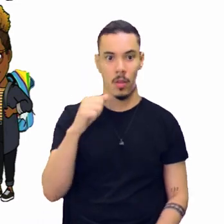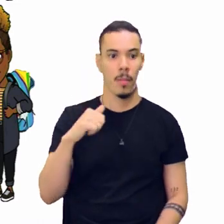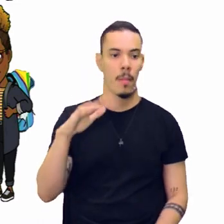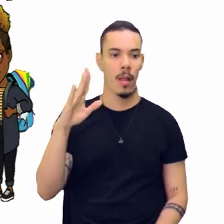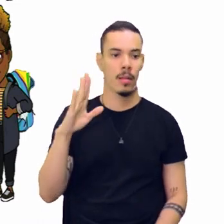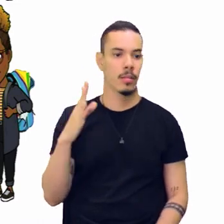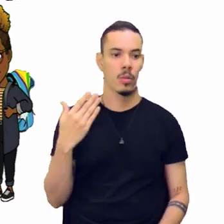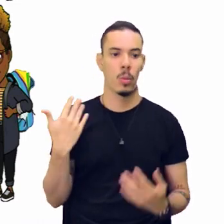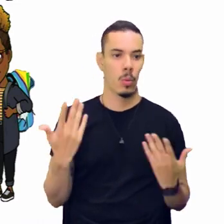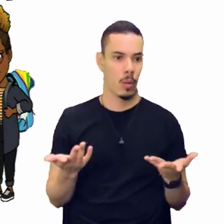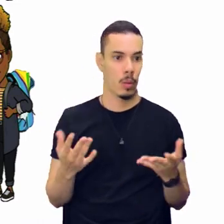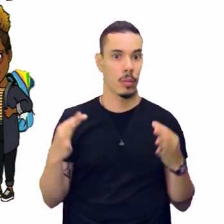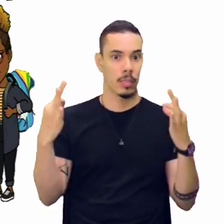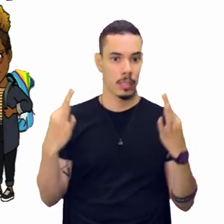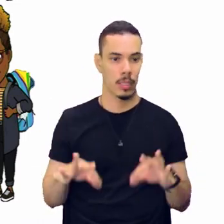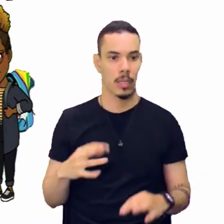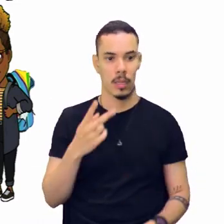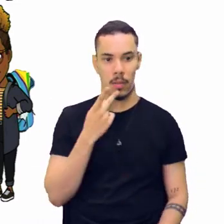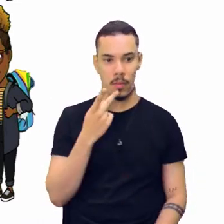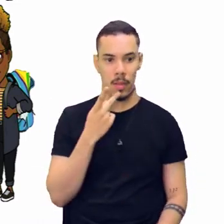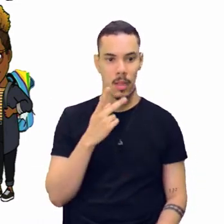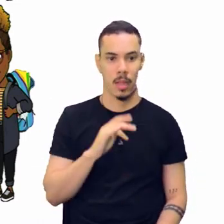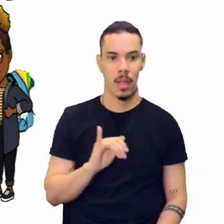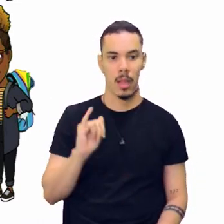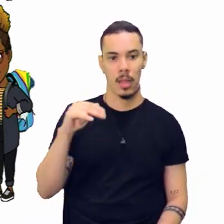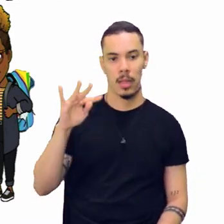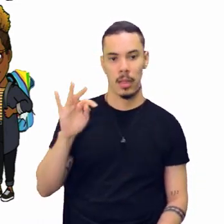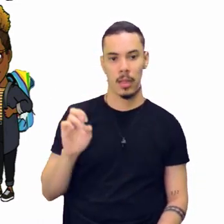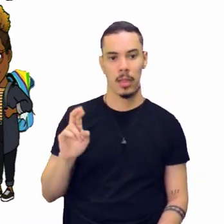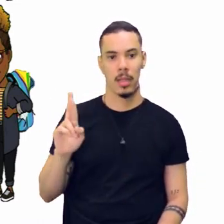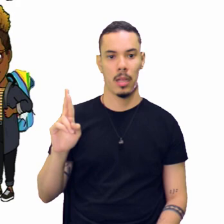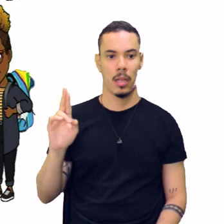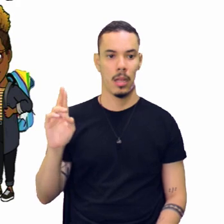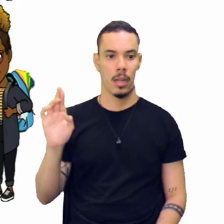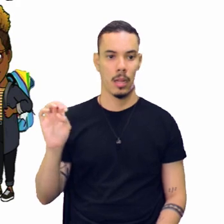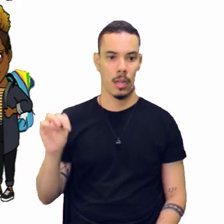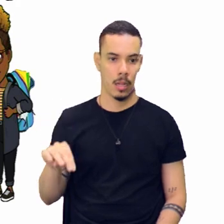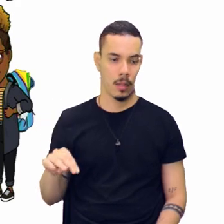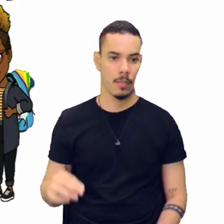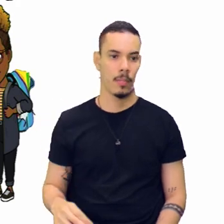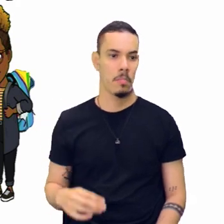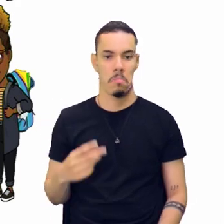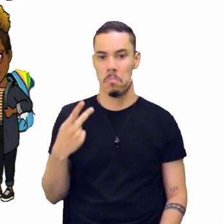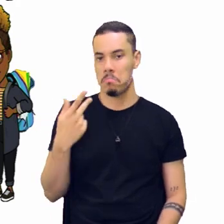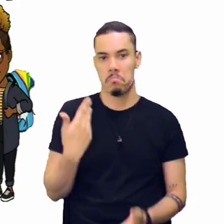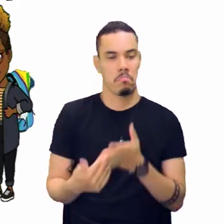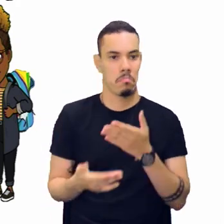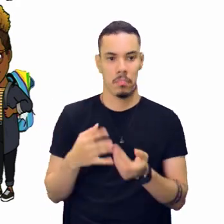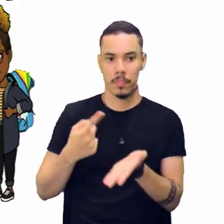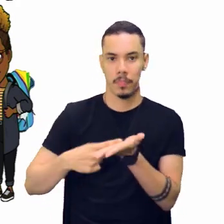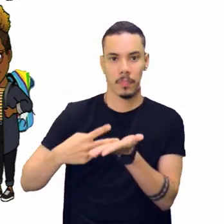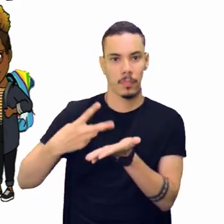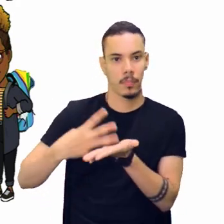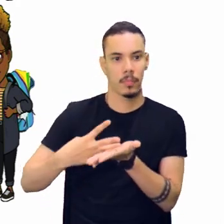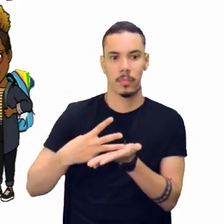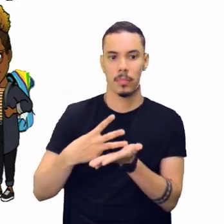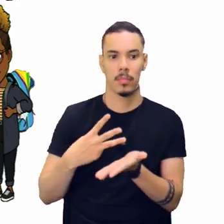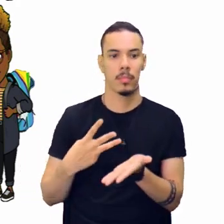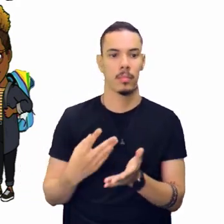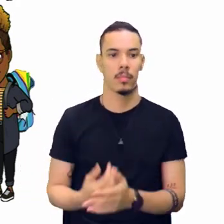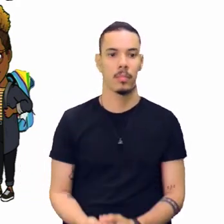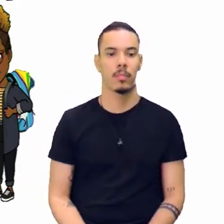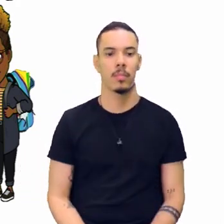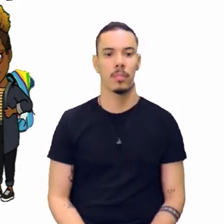tônica. Então, o certo é falar íntere. A sílaba aqui, ó, essa palavra é proparoxítona. E não